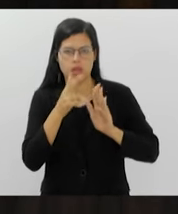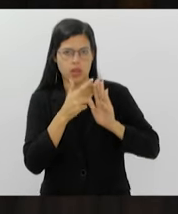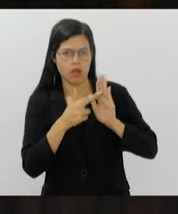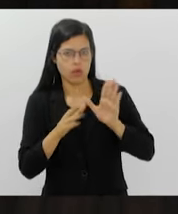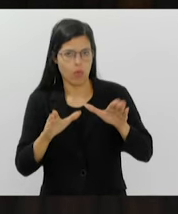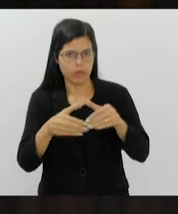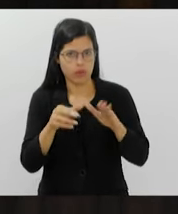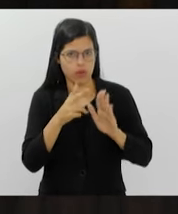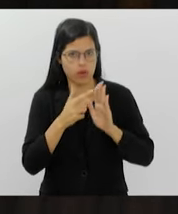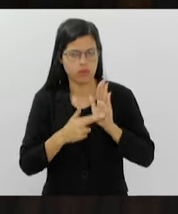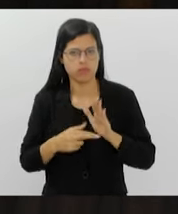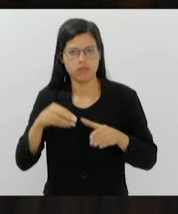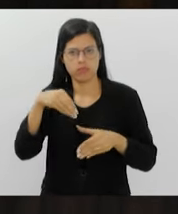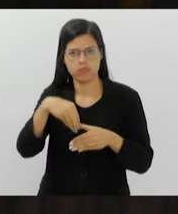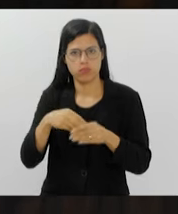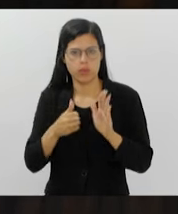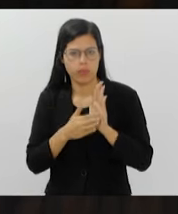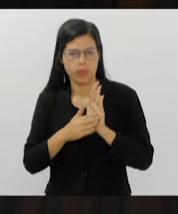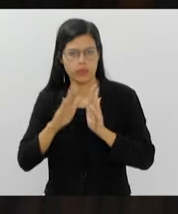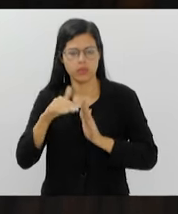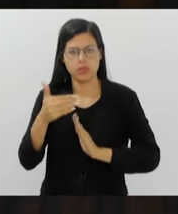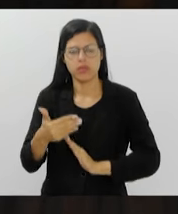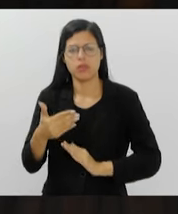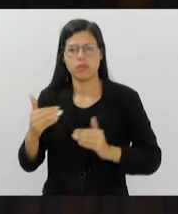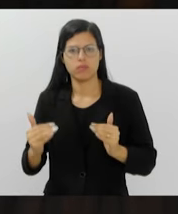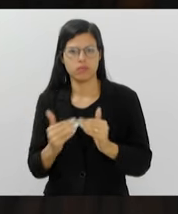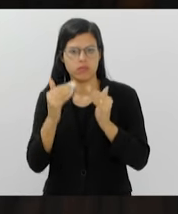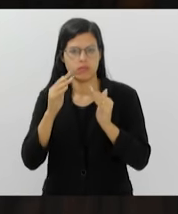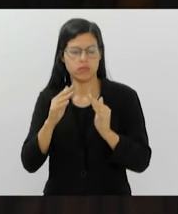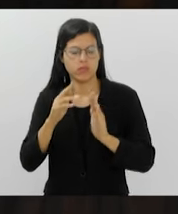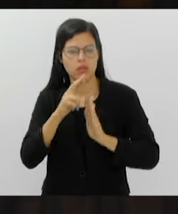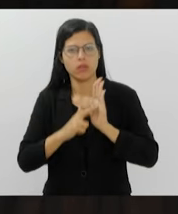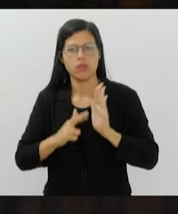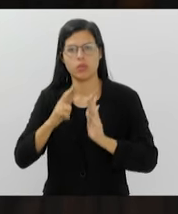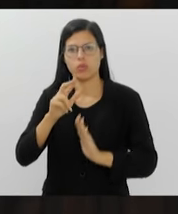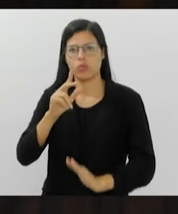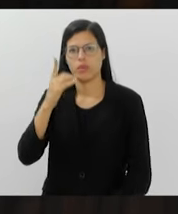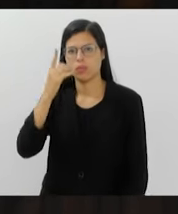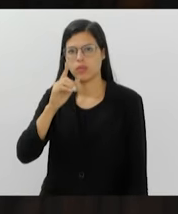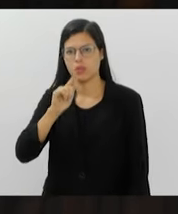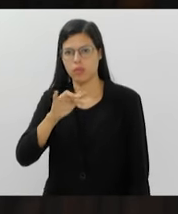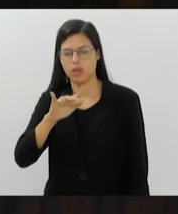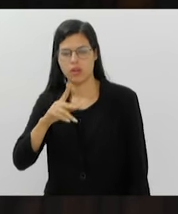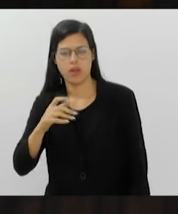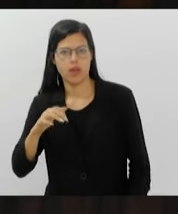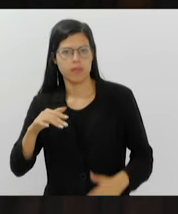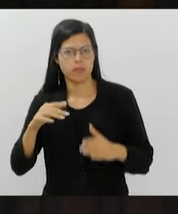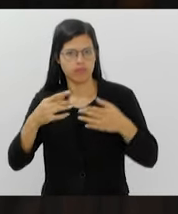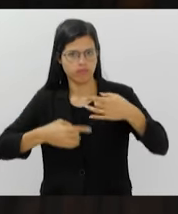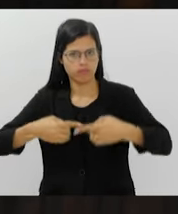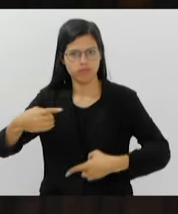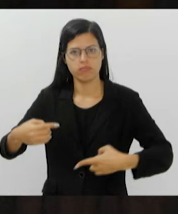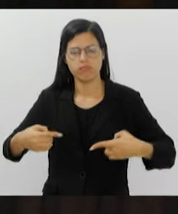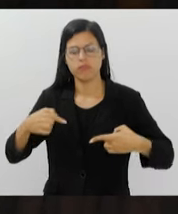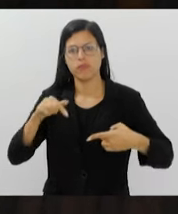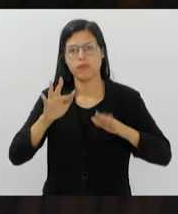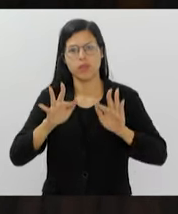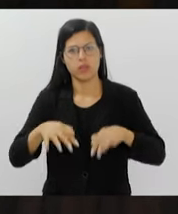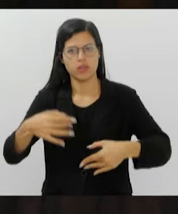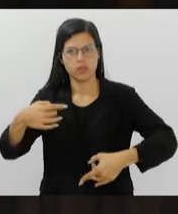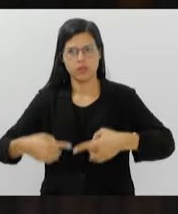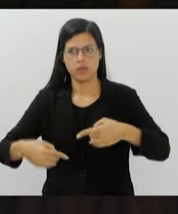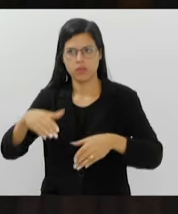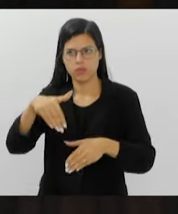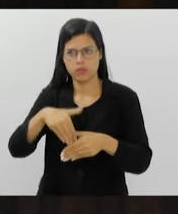proposições externas, favorável. Relator, deputado Guilherme Delaroli. Em discussão, não havendo quem queira discutir, encerrada a discussão e